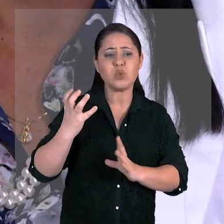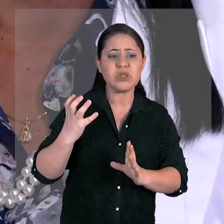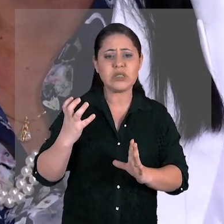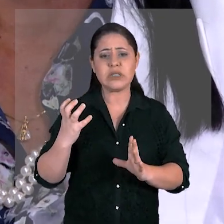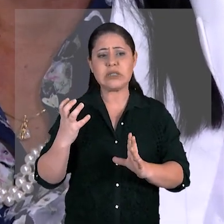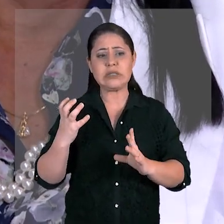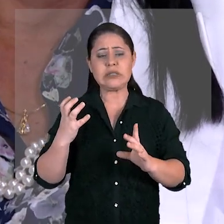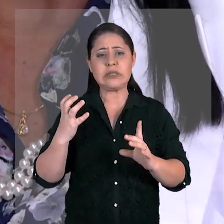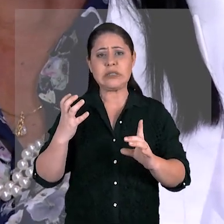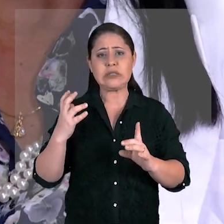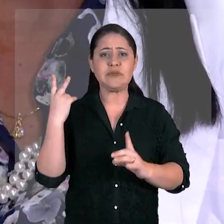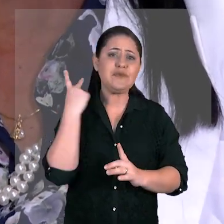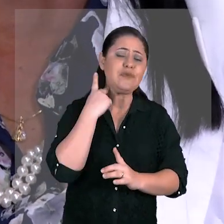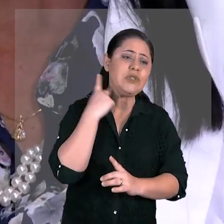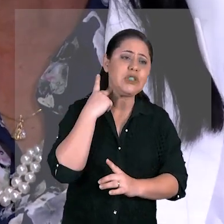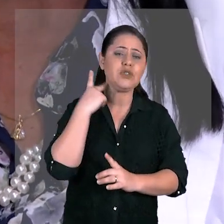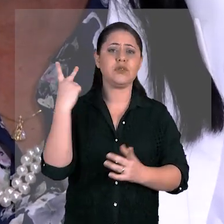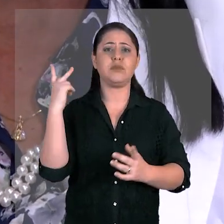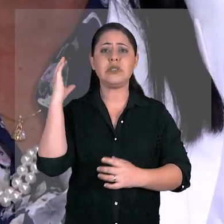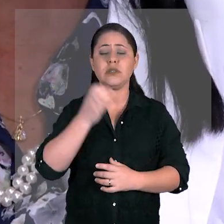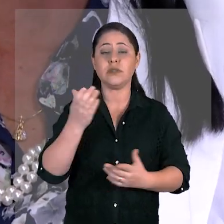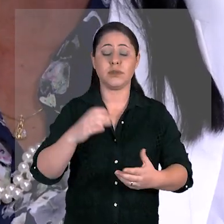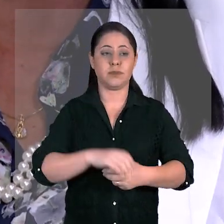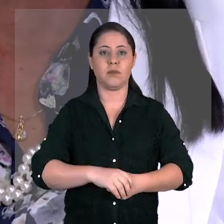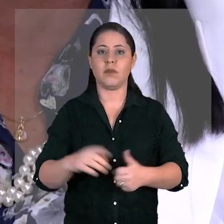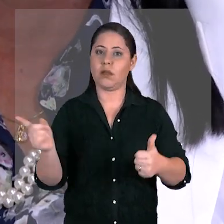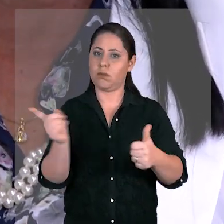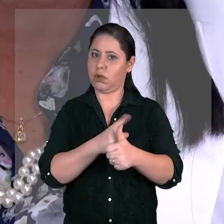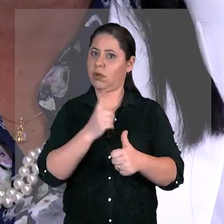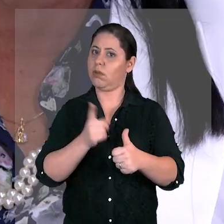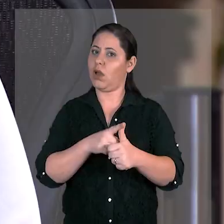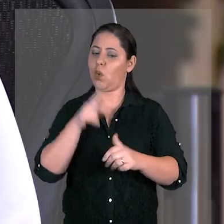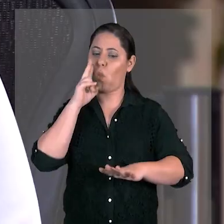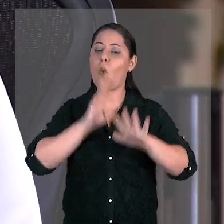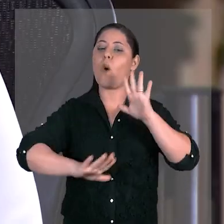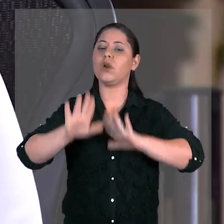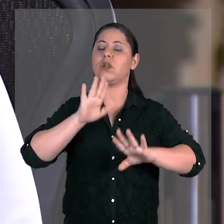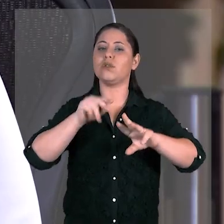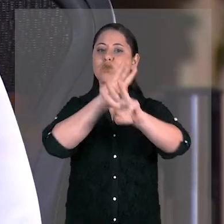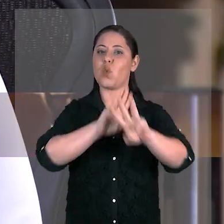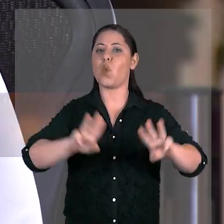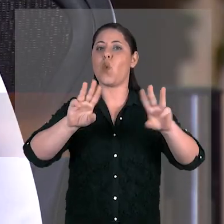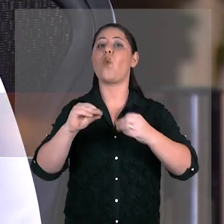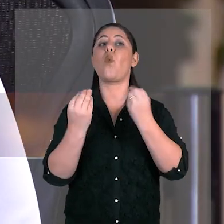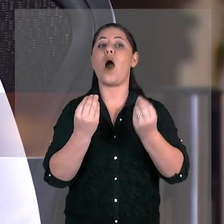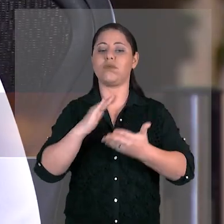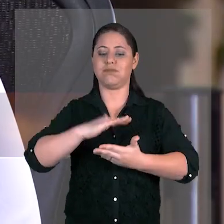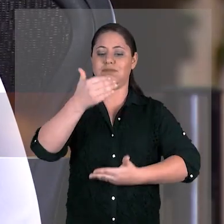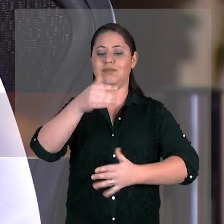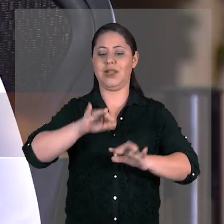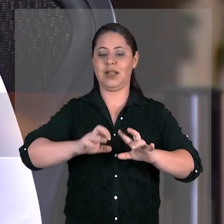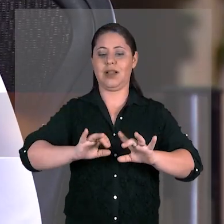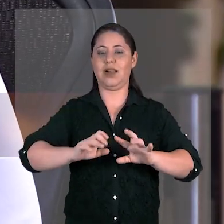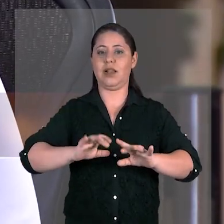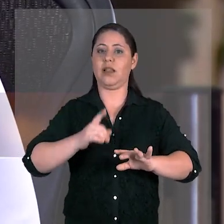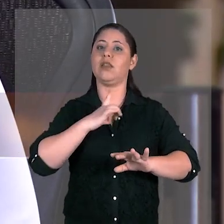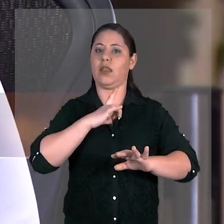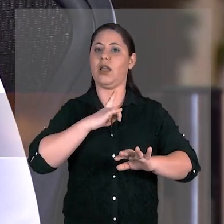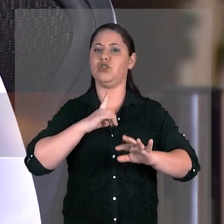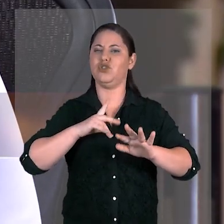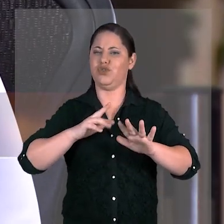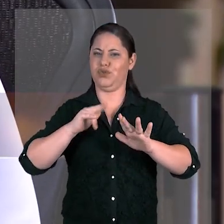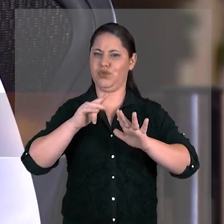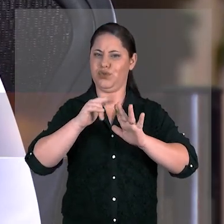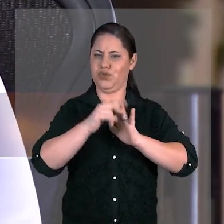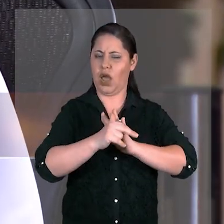crimes cibernéticos? Primeiro, sempre tomar cuidado no site que você está navegando. A gente sabe que existe N